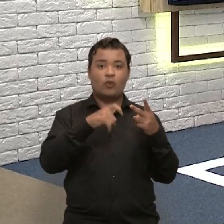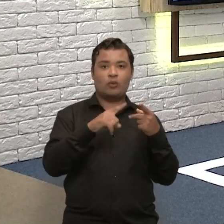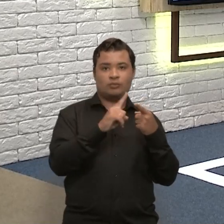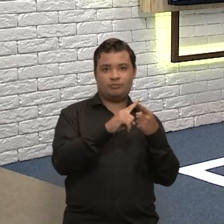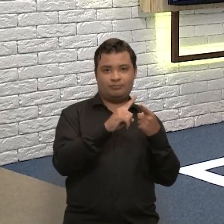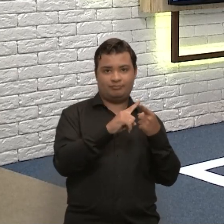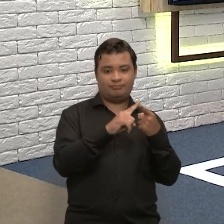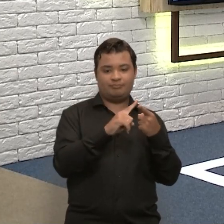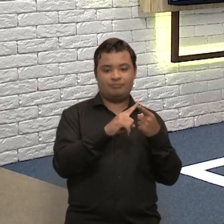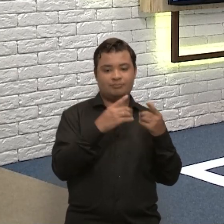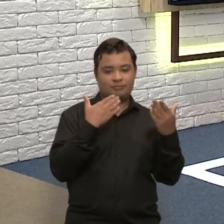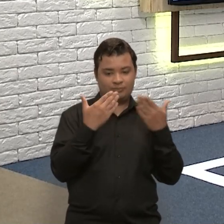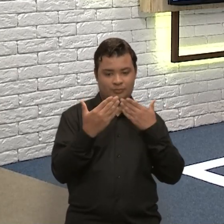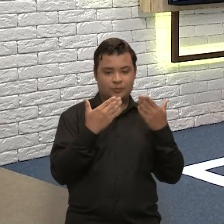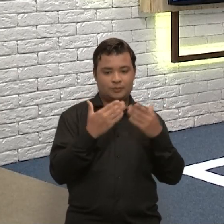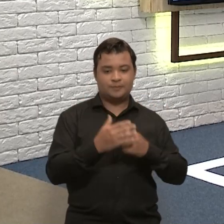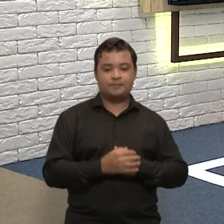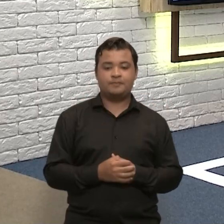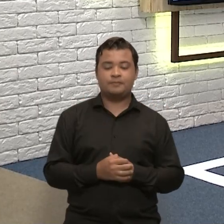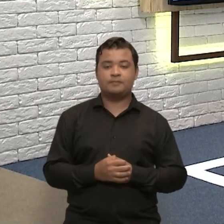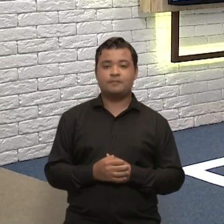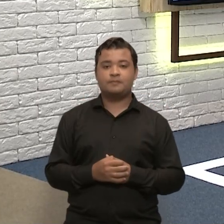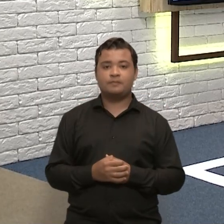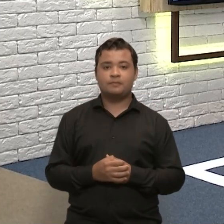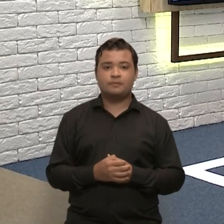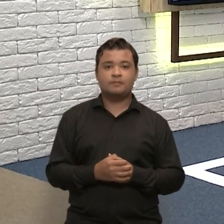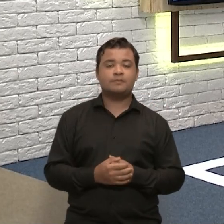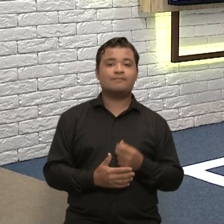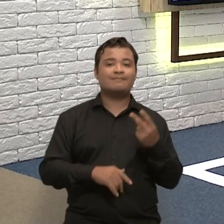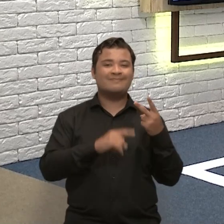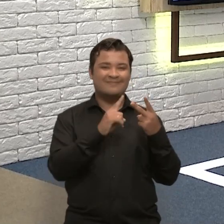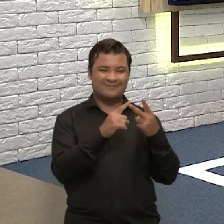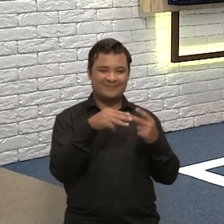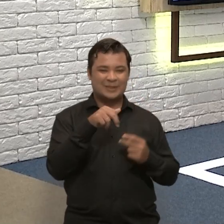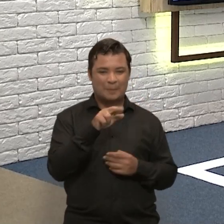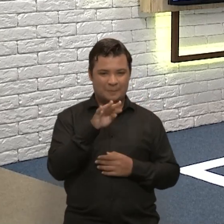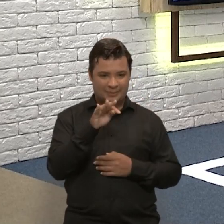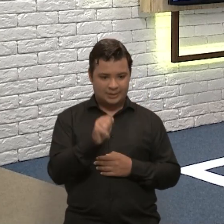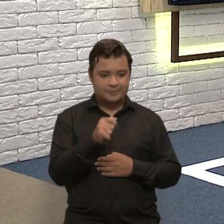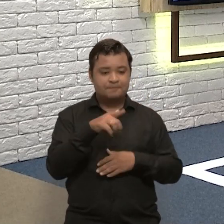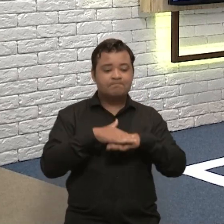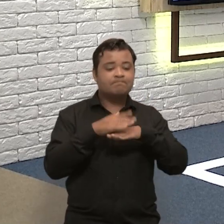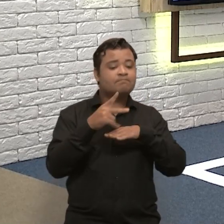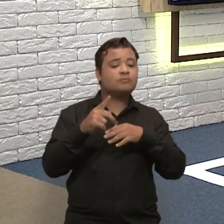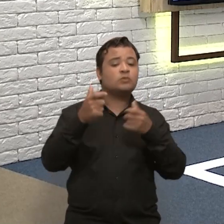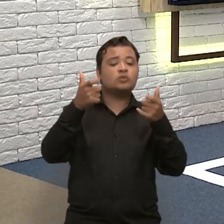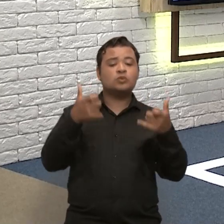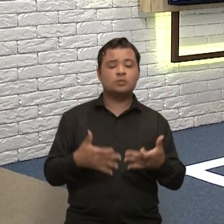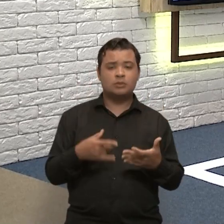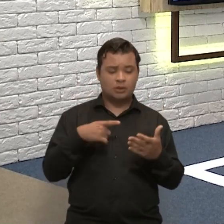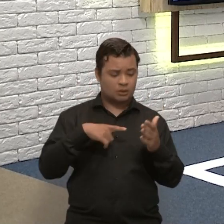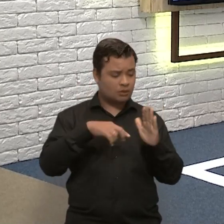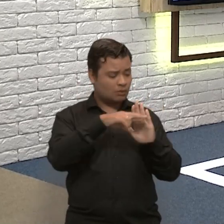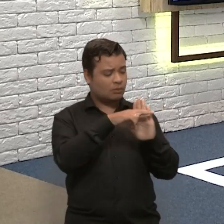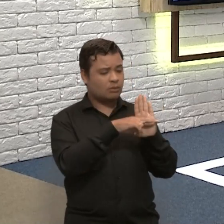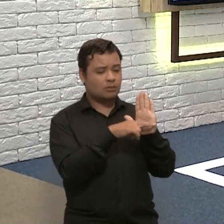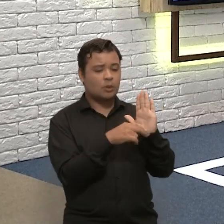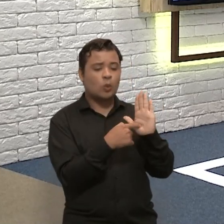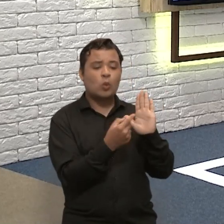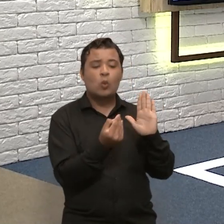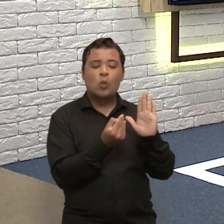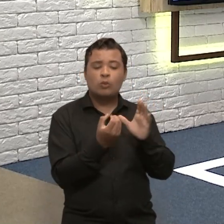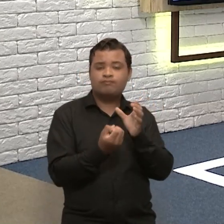com a Andressa. Marta, explica para a gente primeiro o que é esse protocolo, como ele